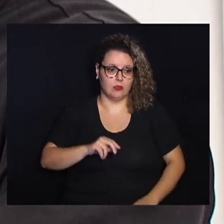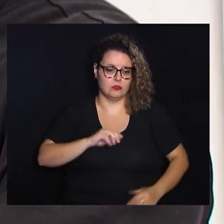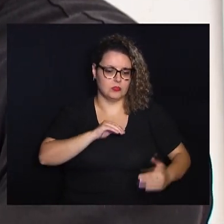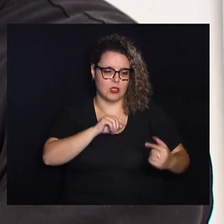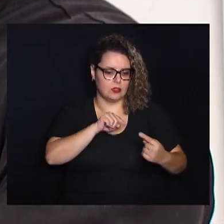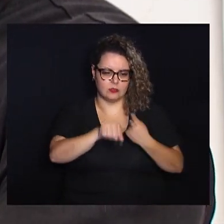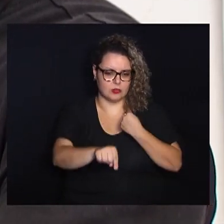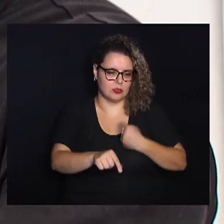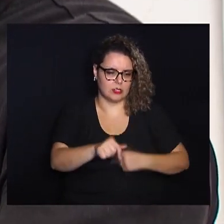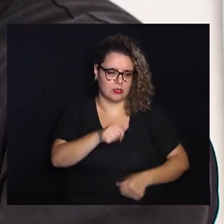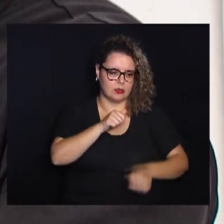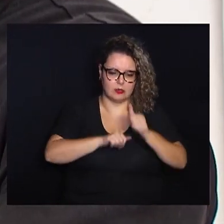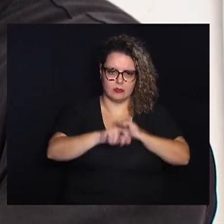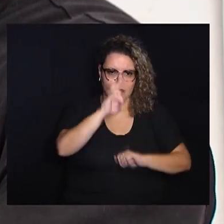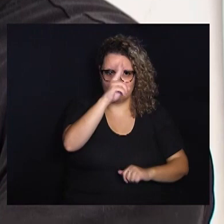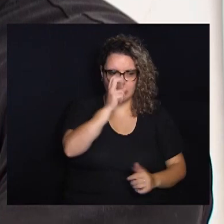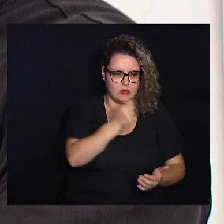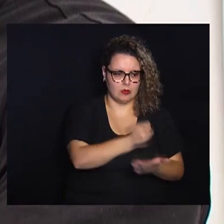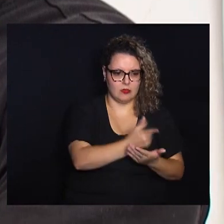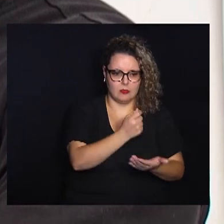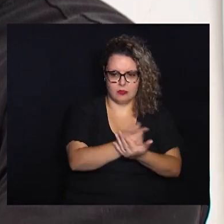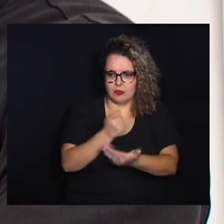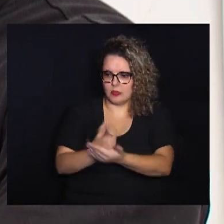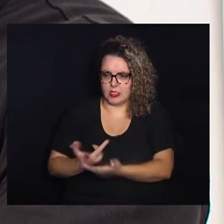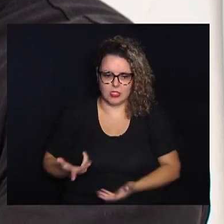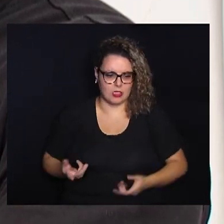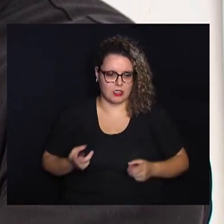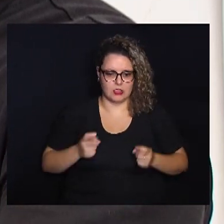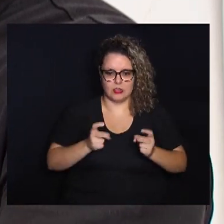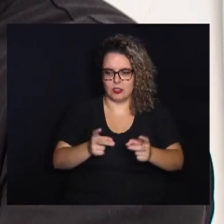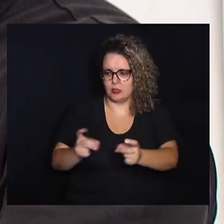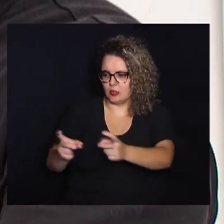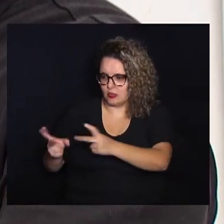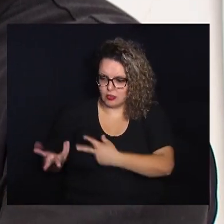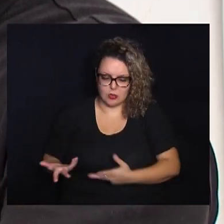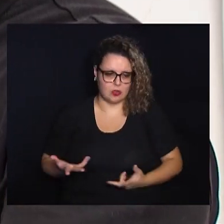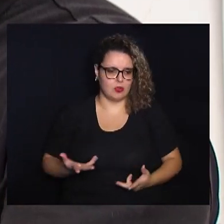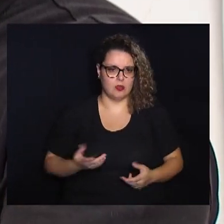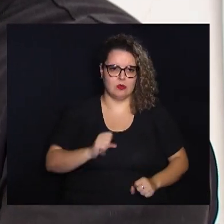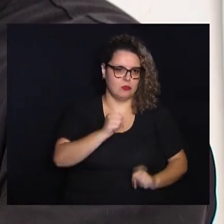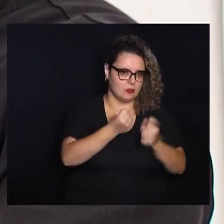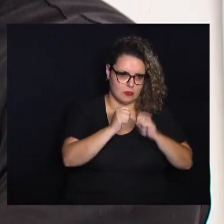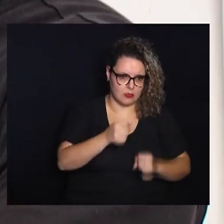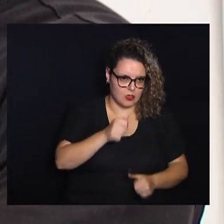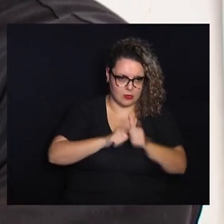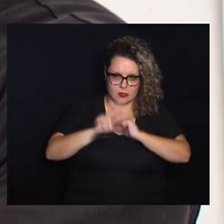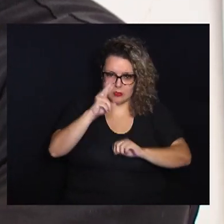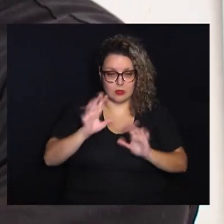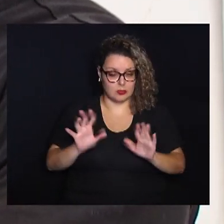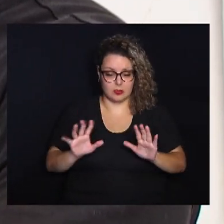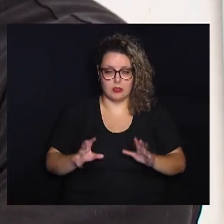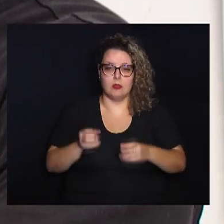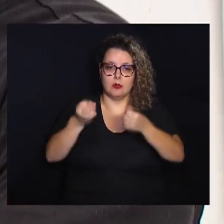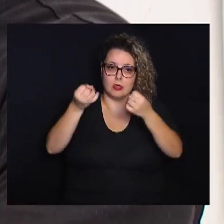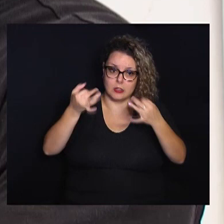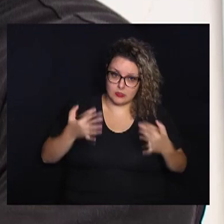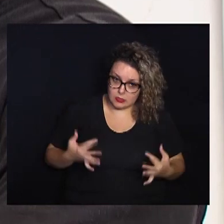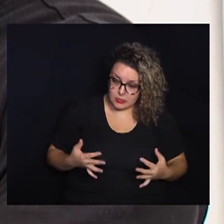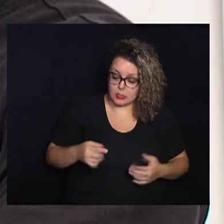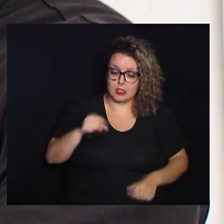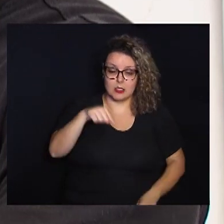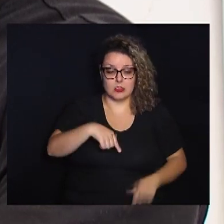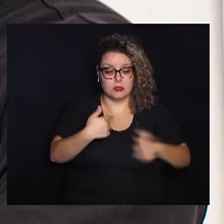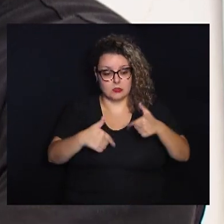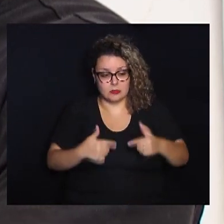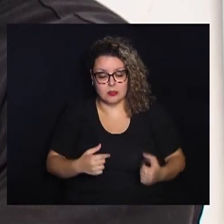quem bebe. A única ideia é transmitir essa mensagem e explicar para as pessoas que está dando certo. Existe